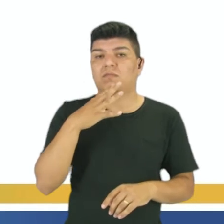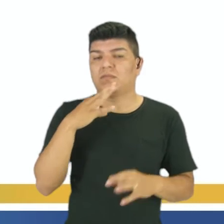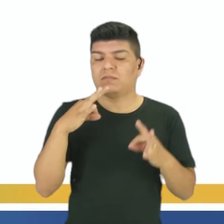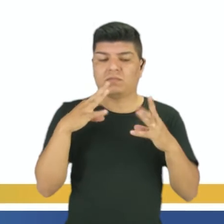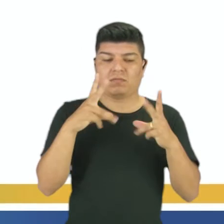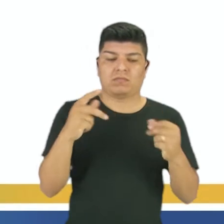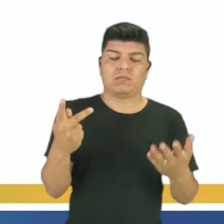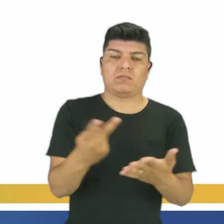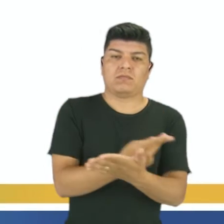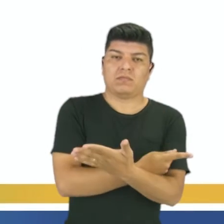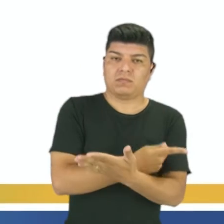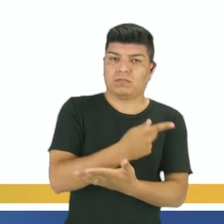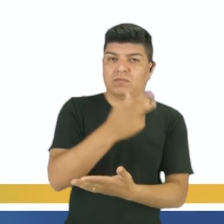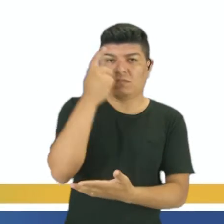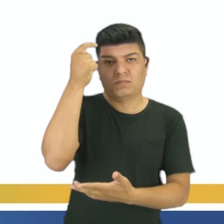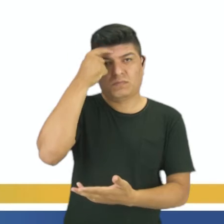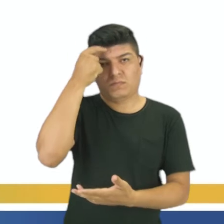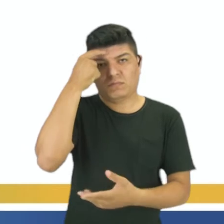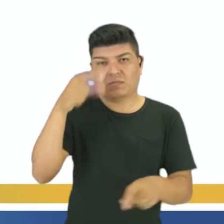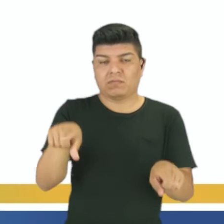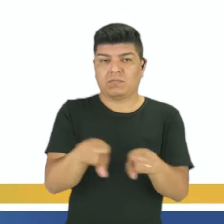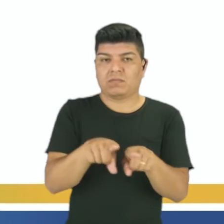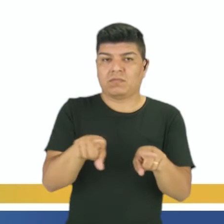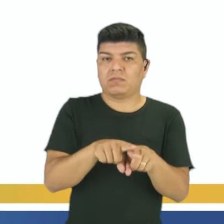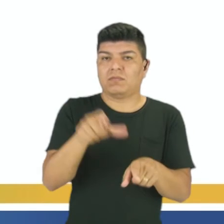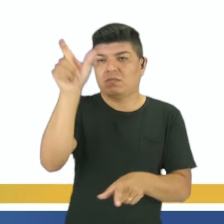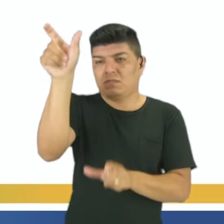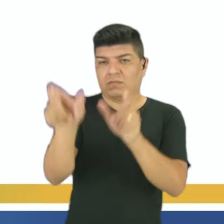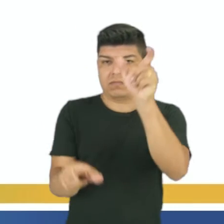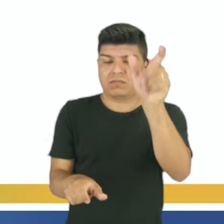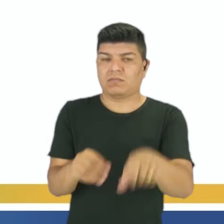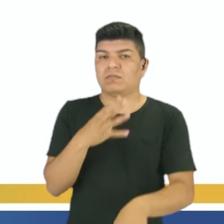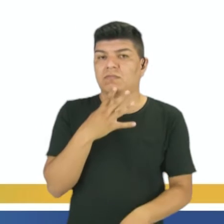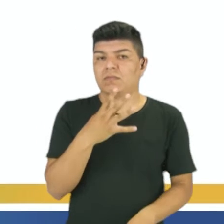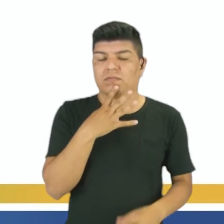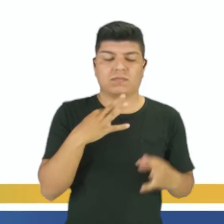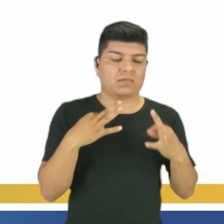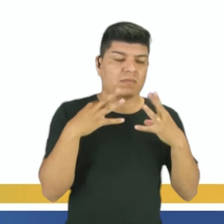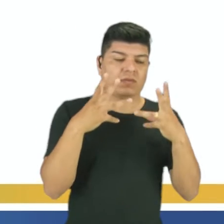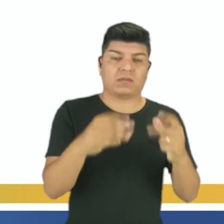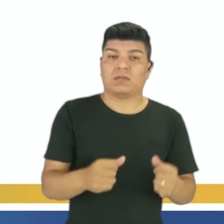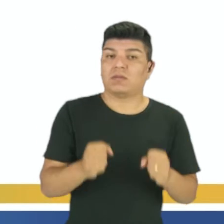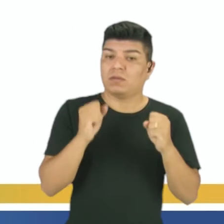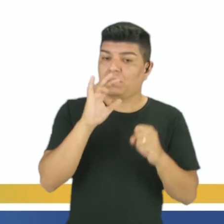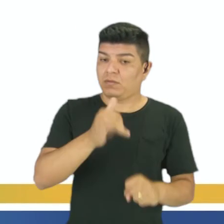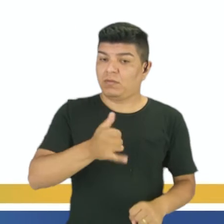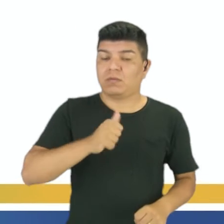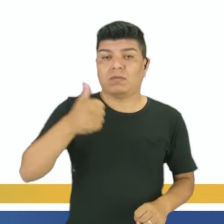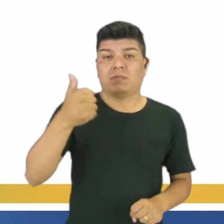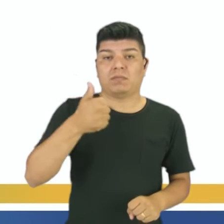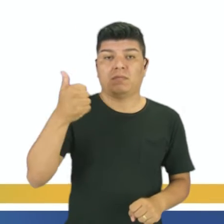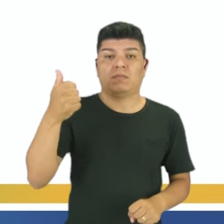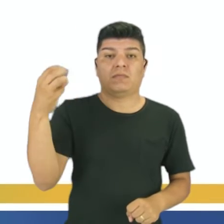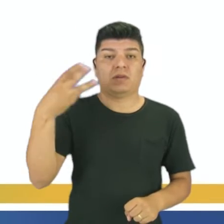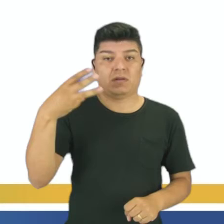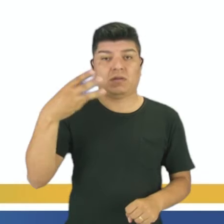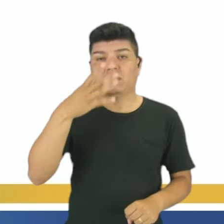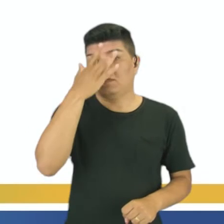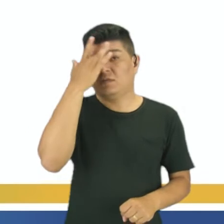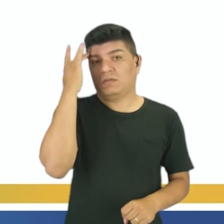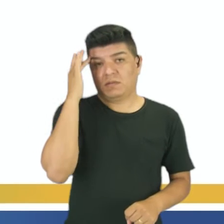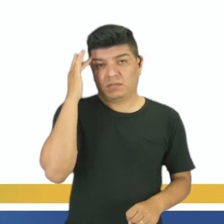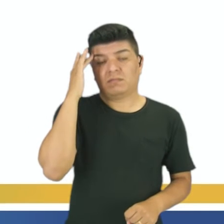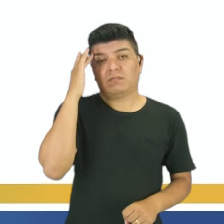os fatos, todos os pensamentos dos personagens, e ele pode narrar tanto em primeira quanto em terceira